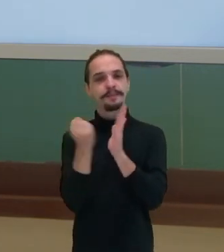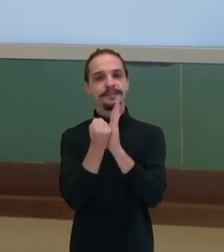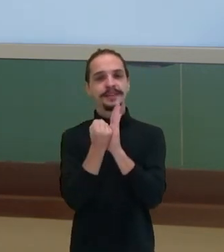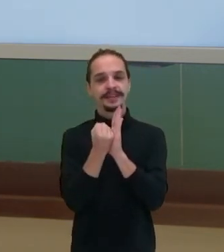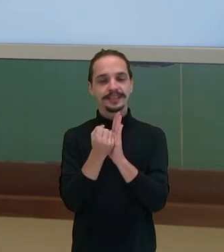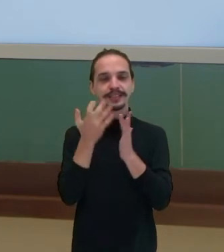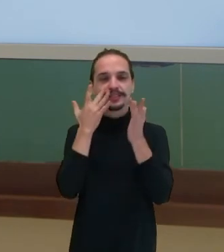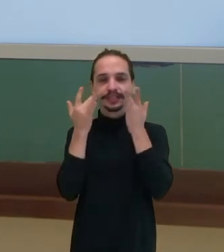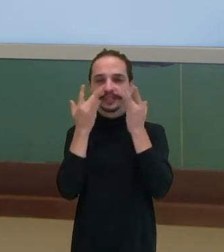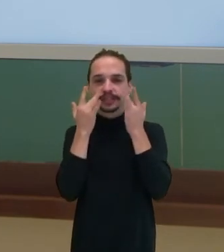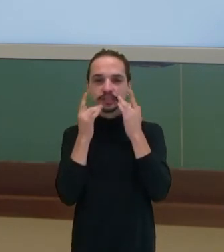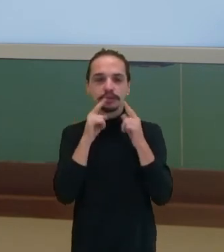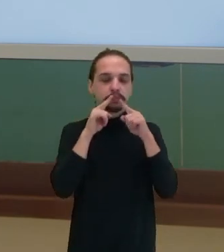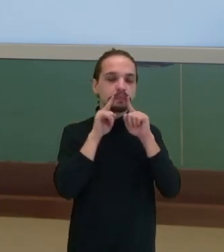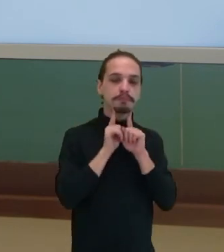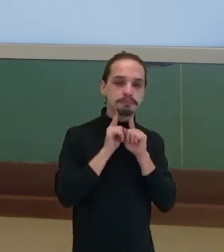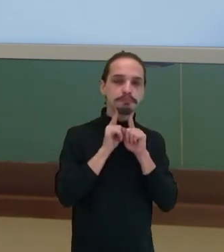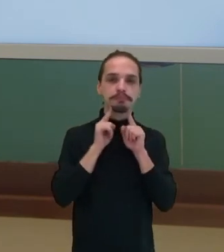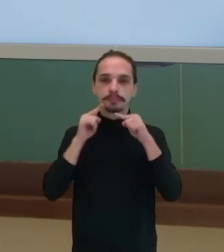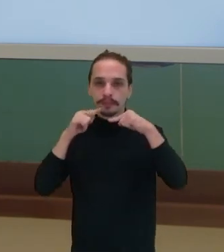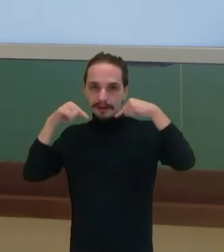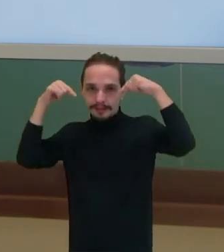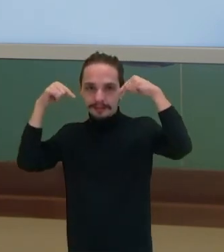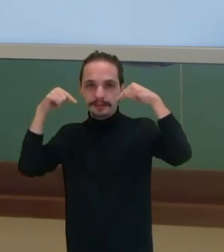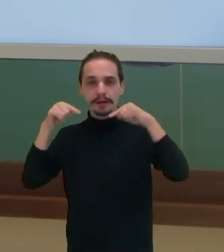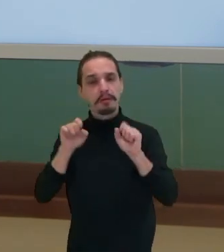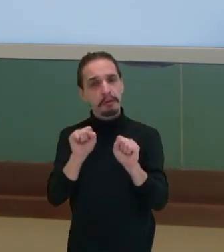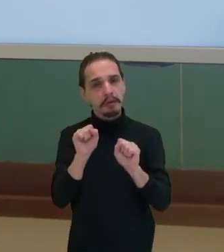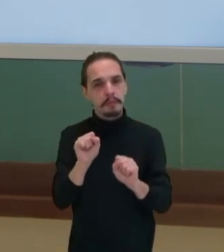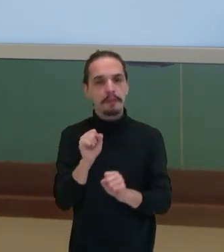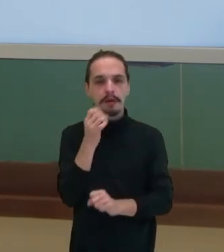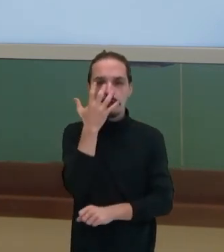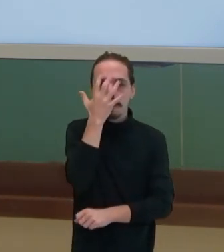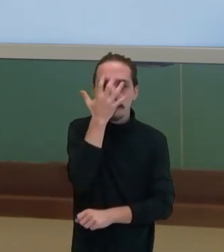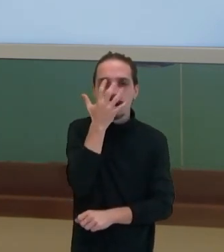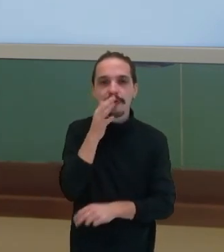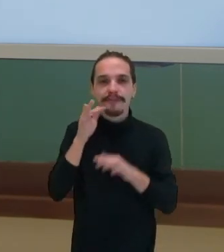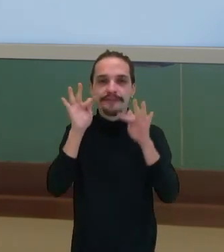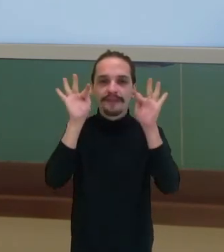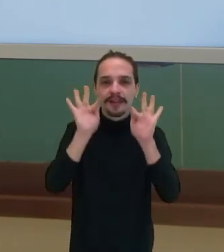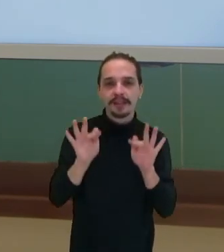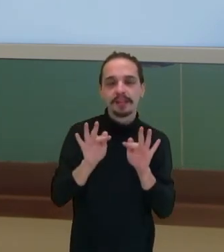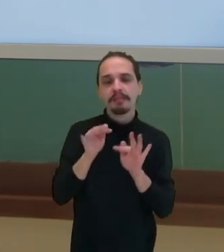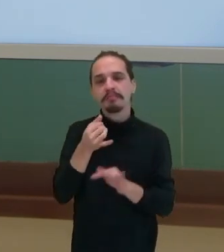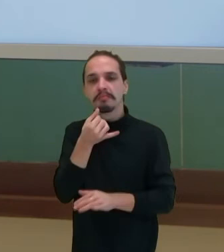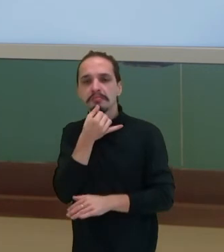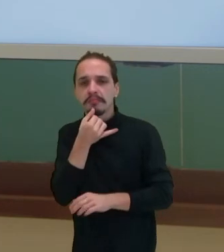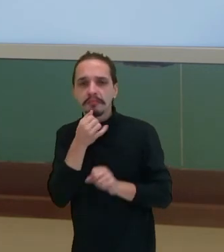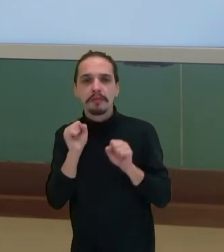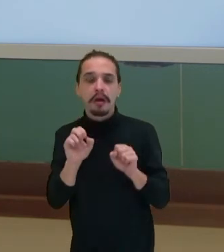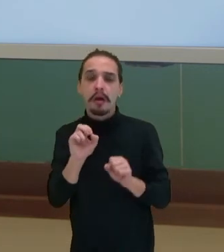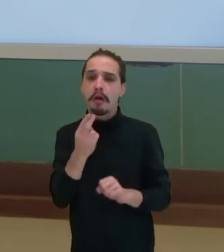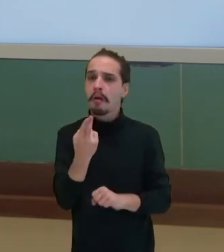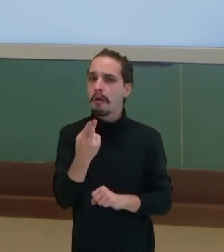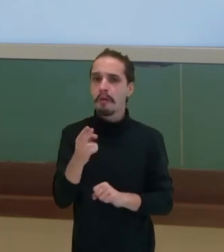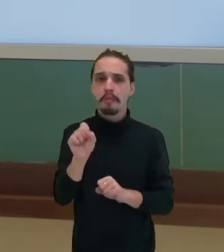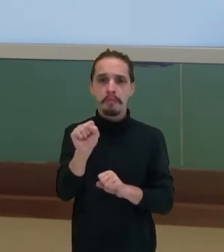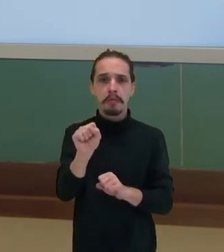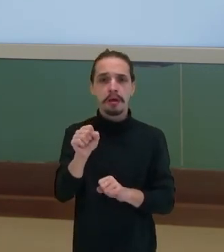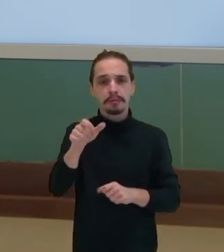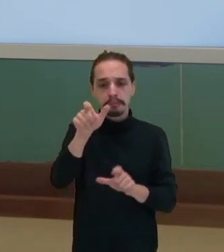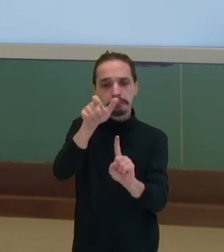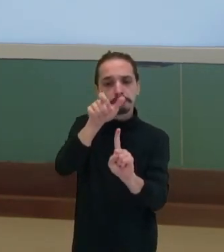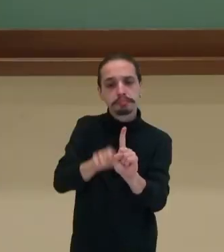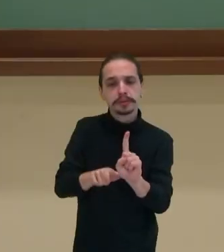A comédia e a tragédia. Então, vocês podem fazer uma máscara feliz, triste, ou se quiserem fazer uma máscara de um personagem que vocês